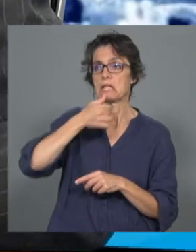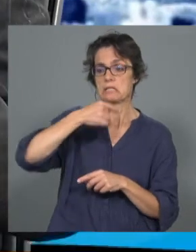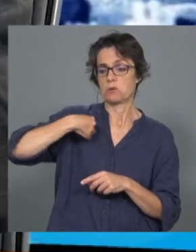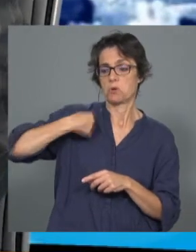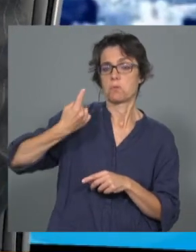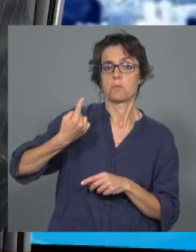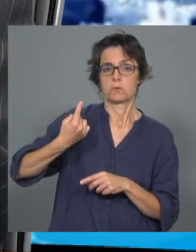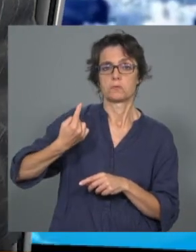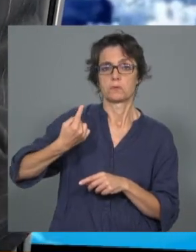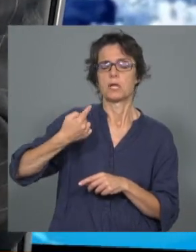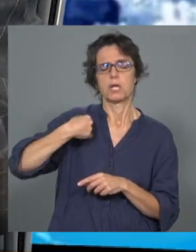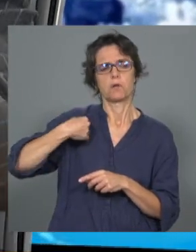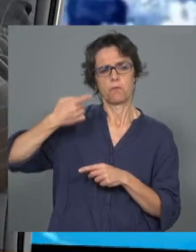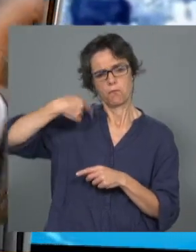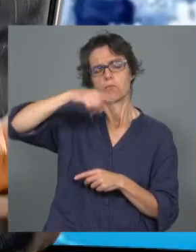auto-intitula como